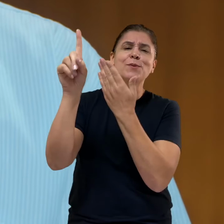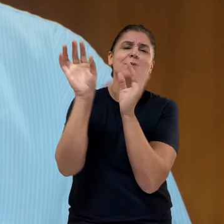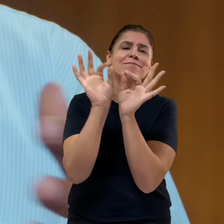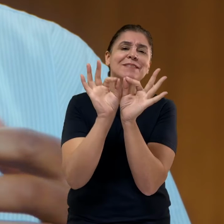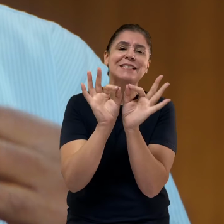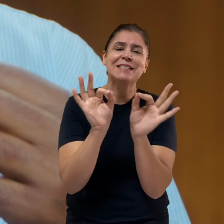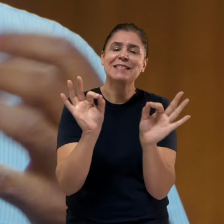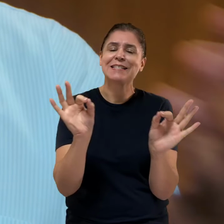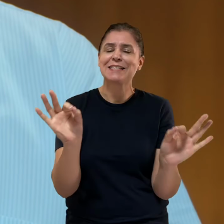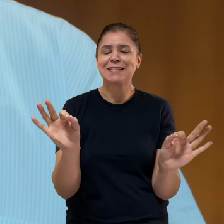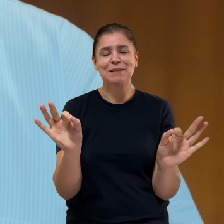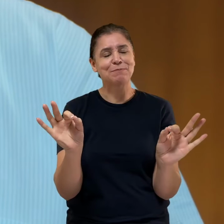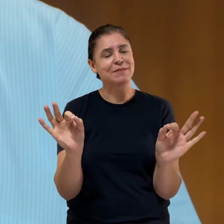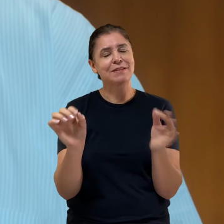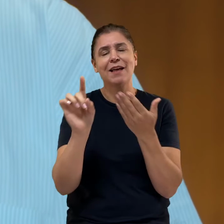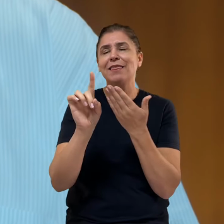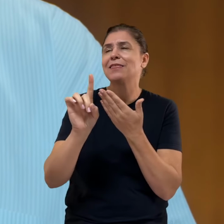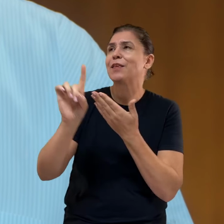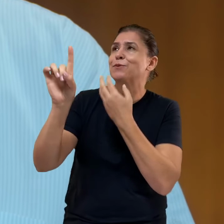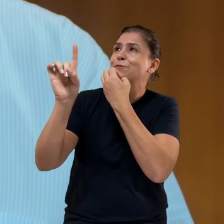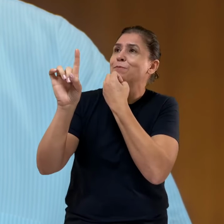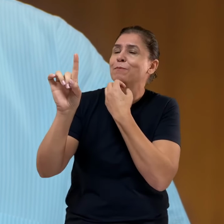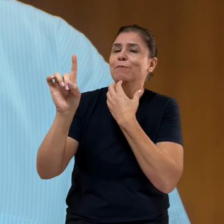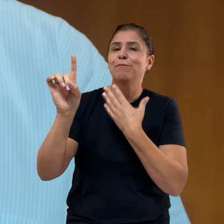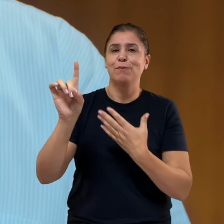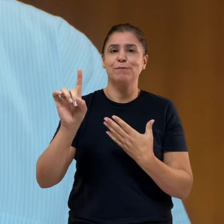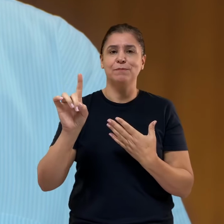muito simples. Conhecer esse Deus simples,